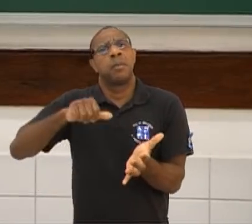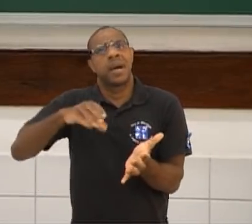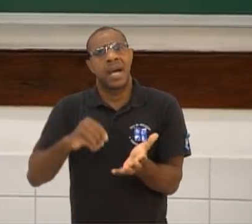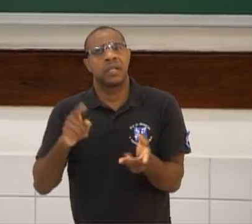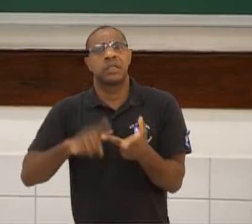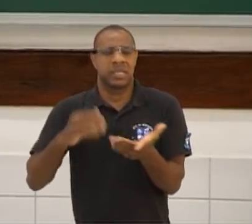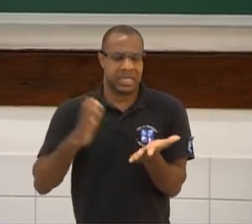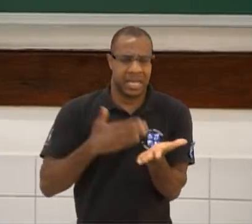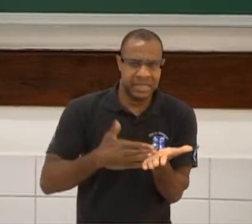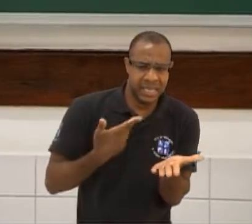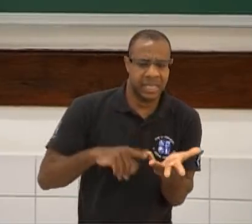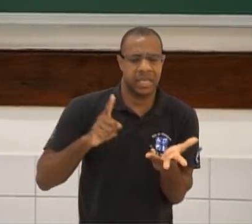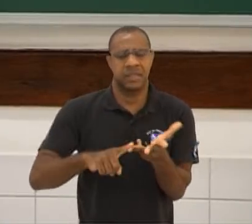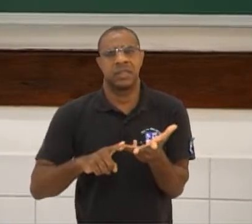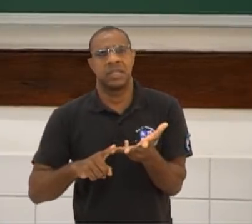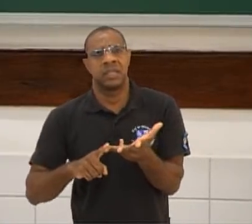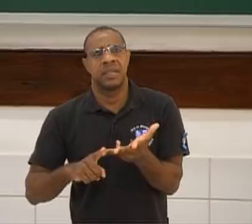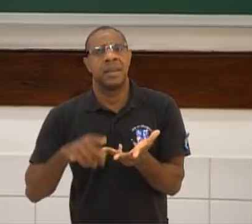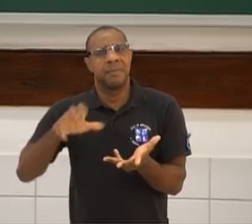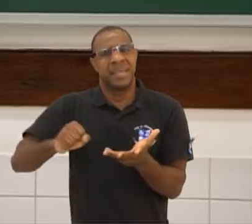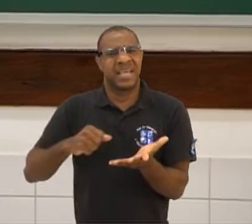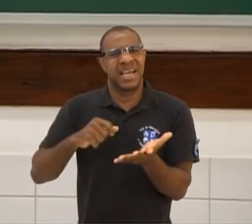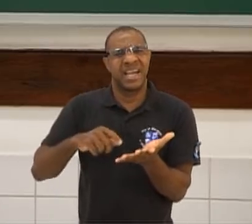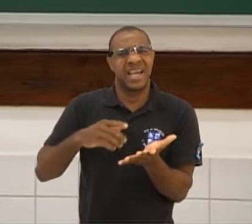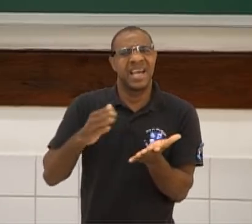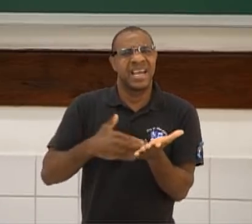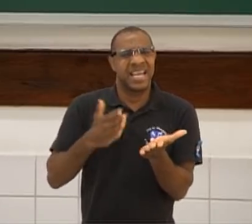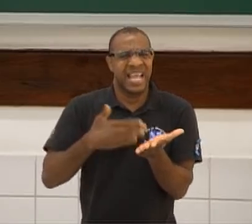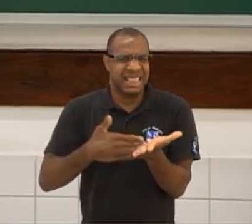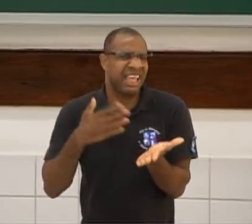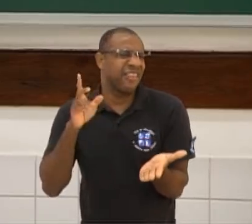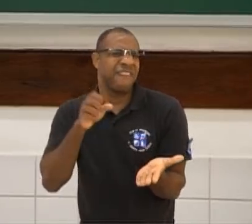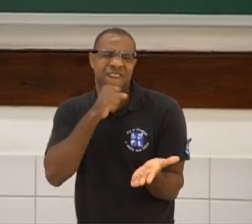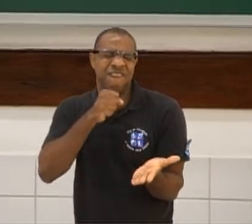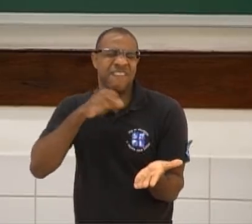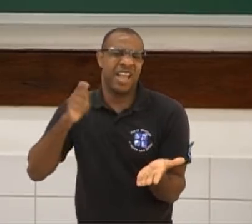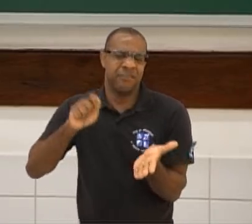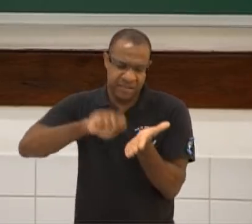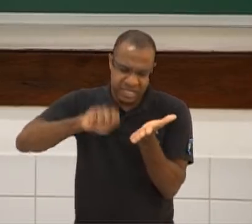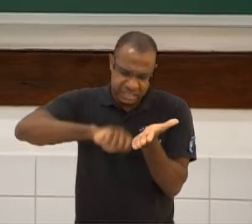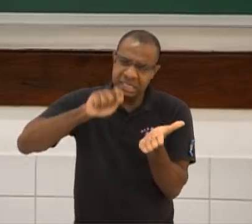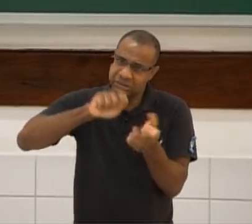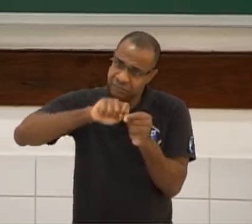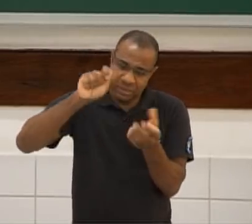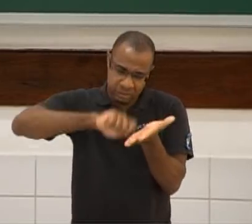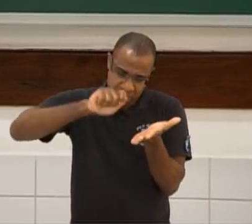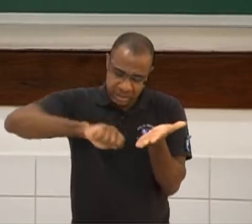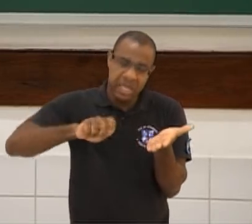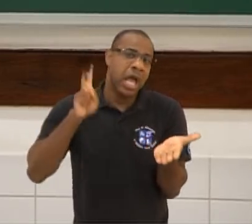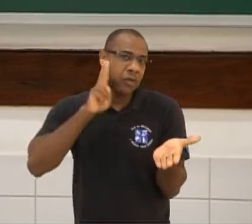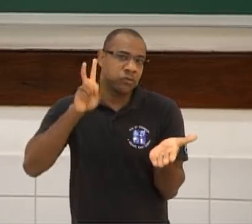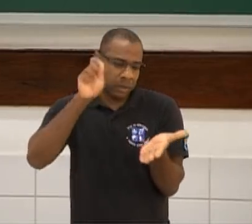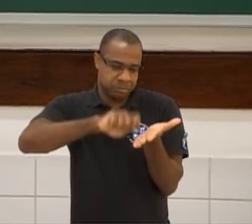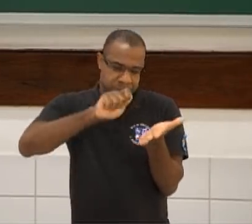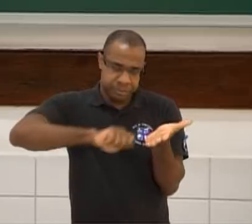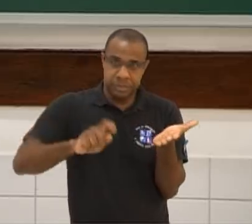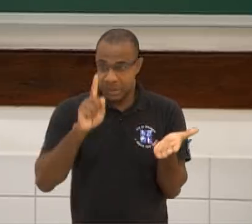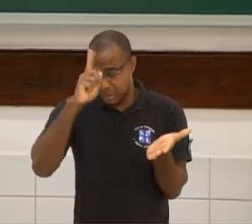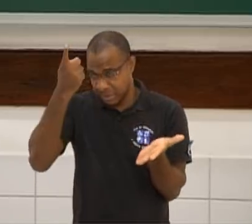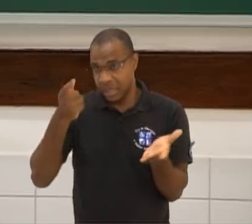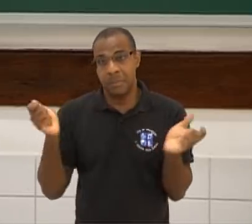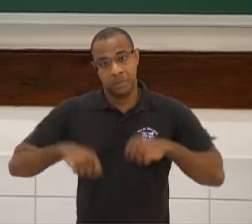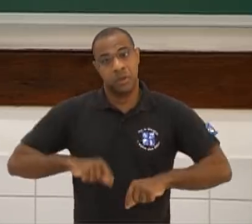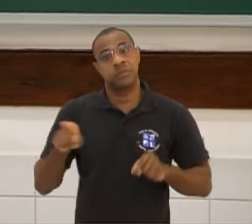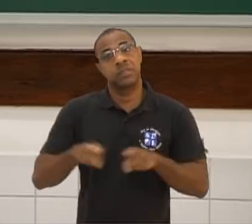folha de caderno, né? Pegar aqueles cadernos antigos, né, e fazer no caderno mesmo também a história. Ou você